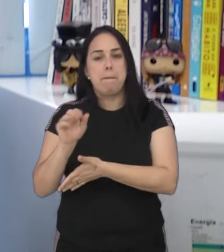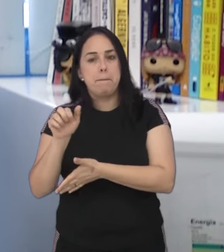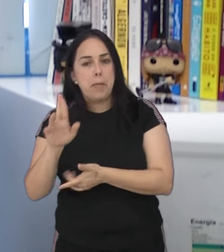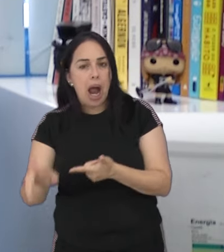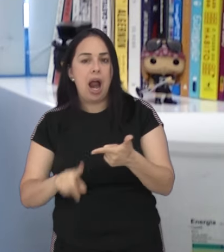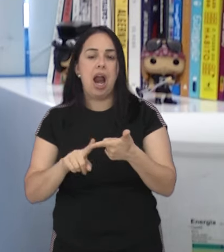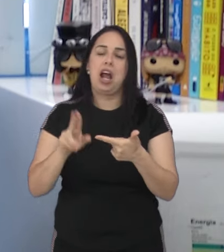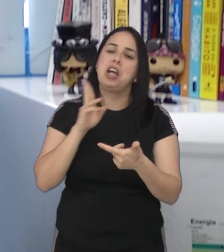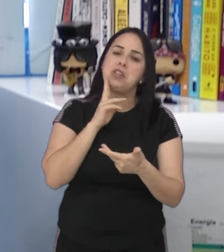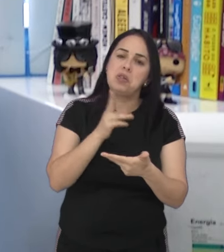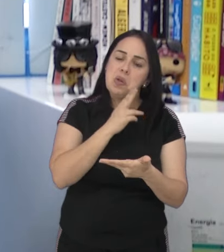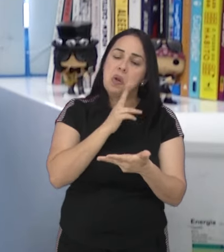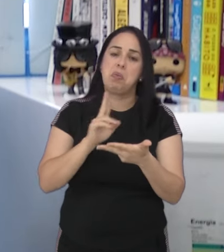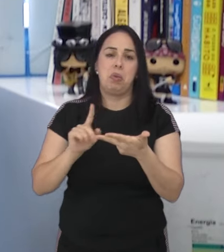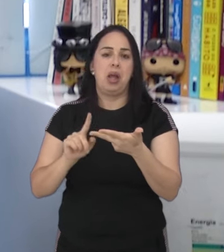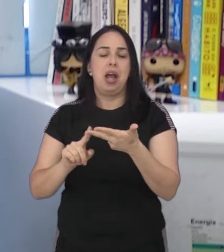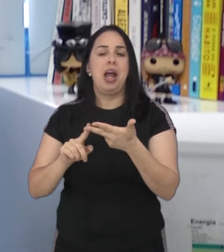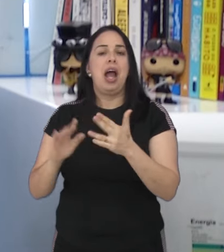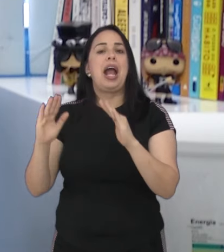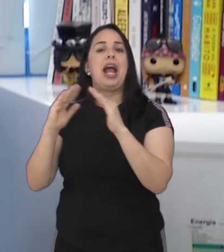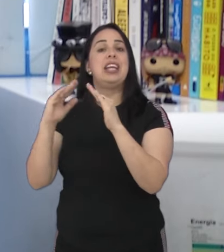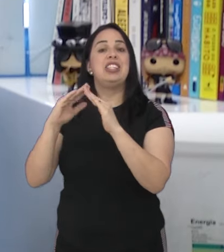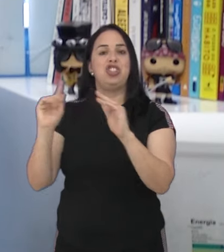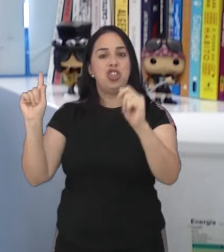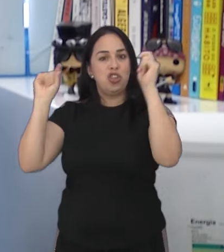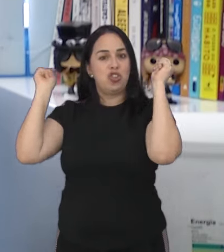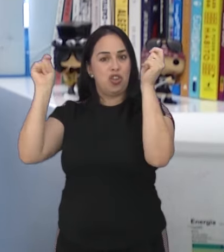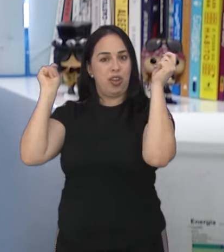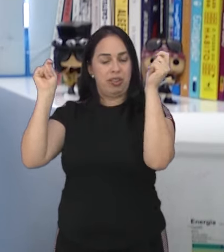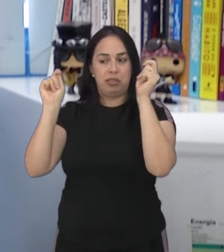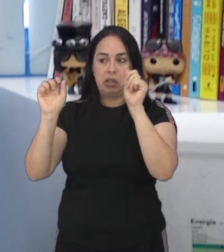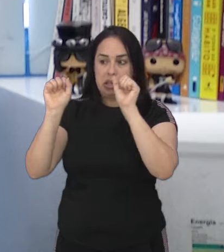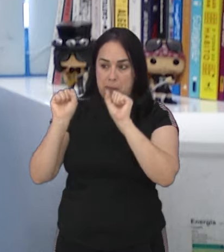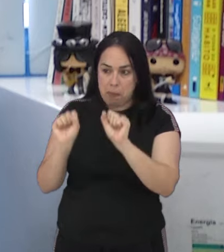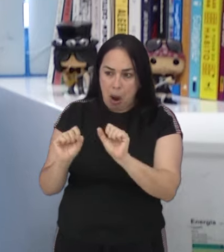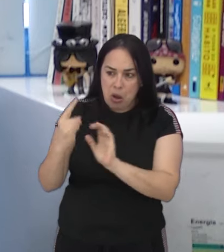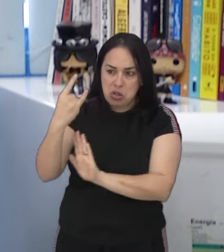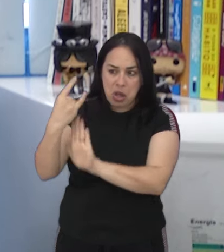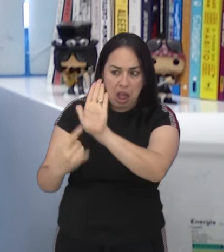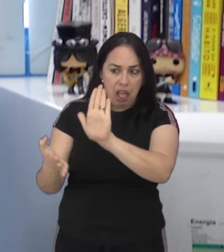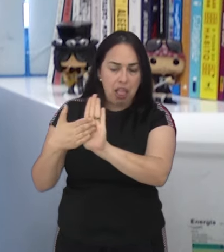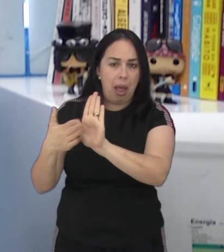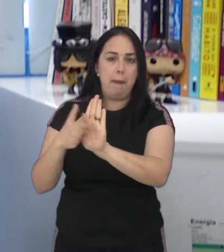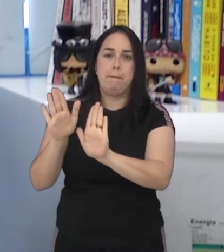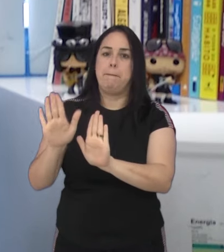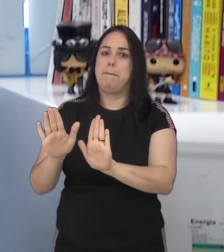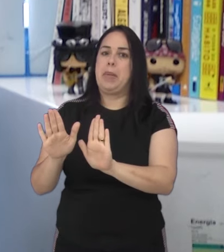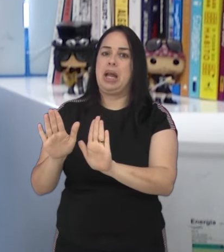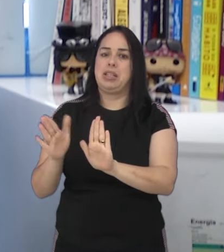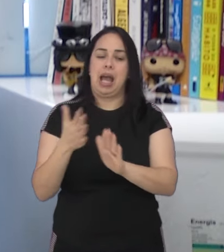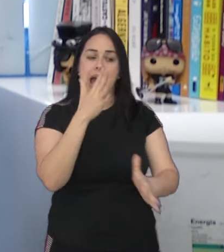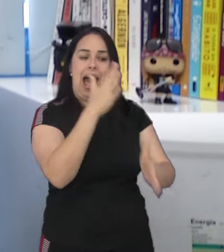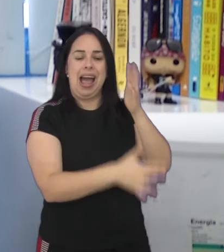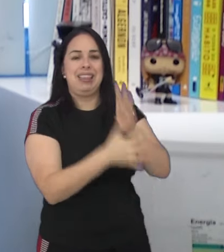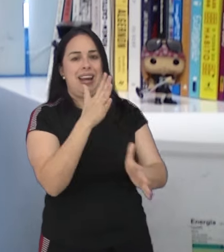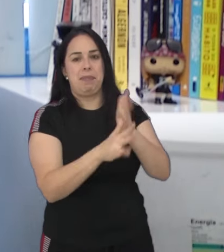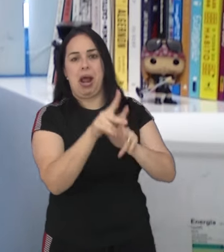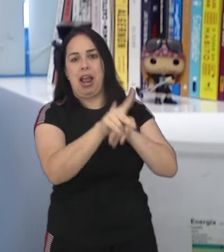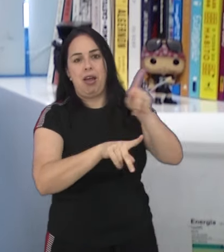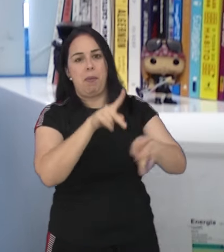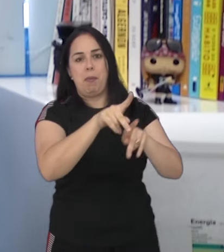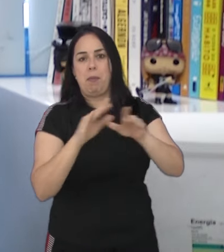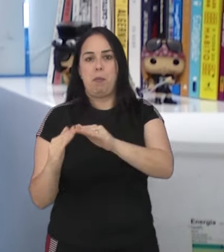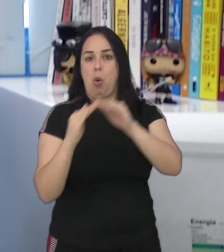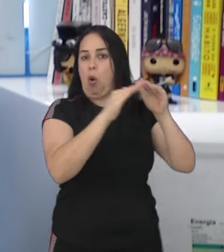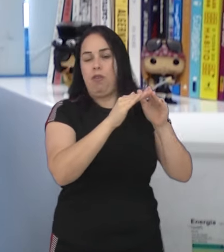uma deg um restaurante uma casa noturna mesmo que eles estejam licenciado para funcionar eles não podem causar incomodidades na